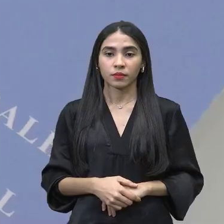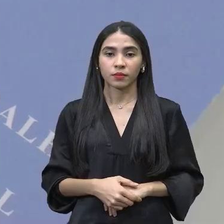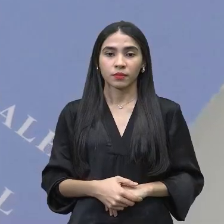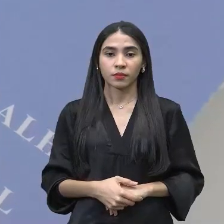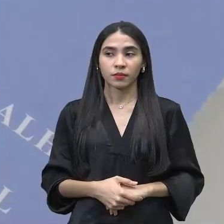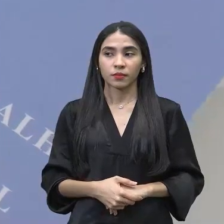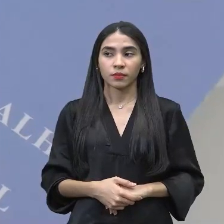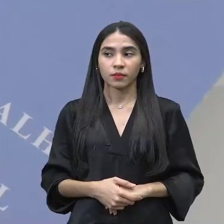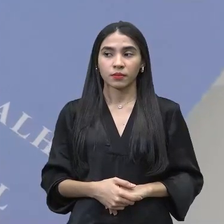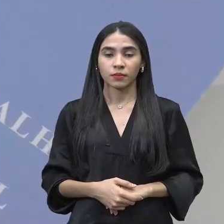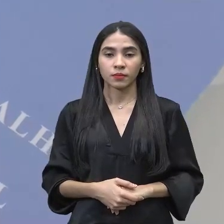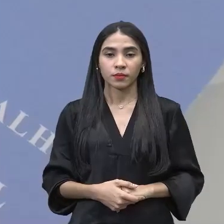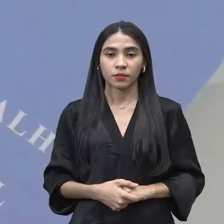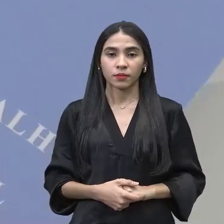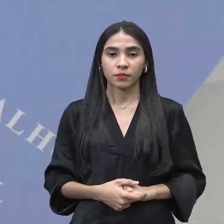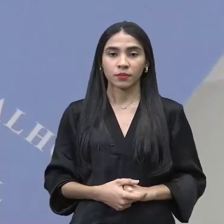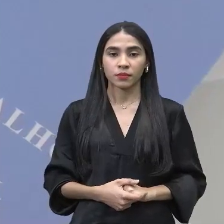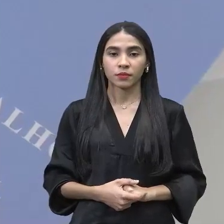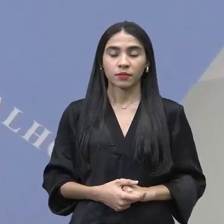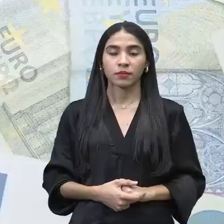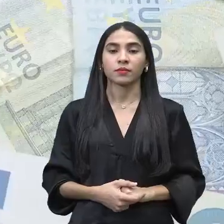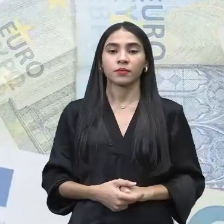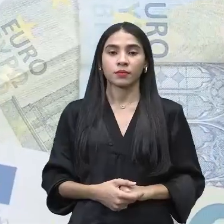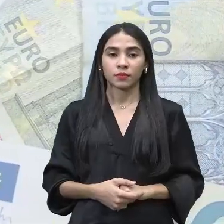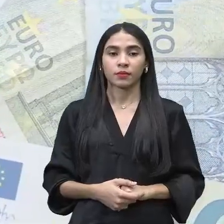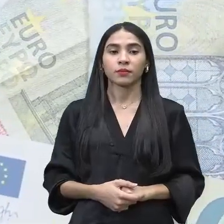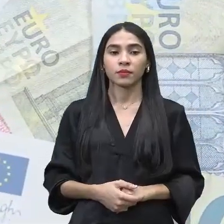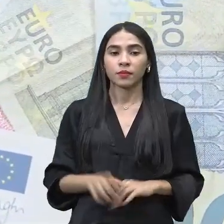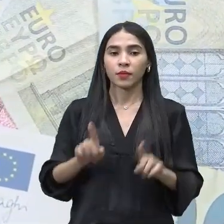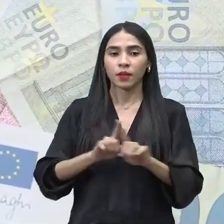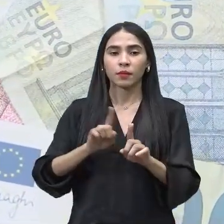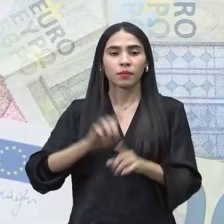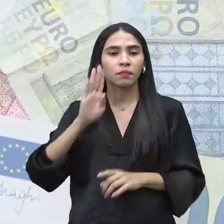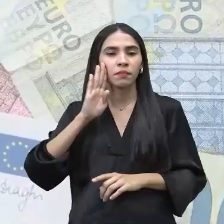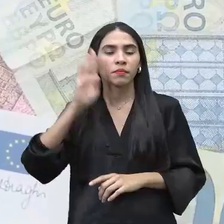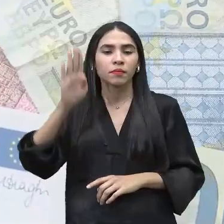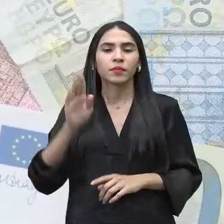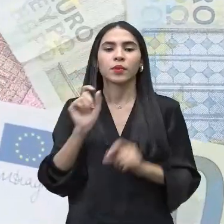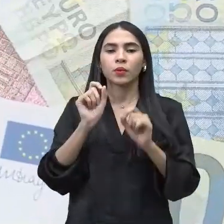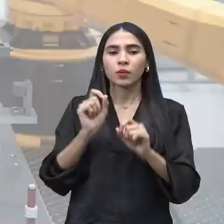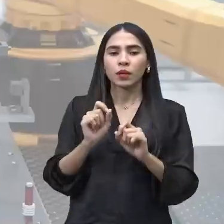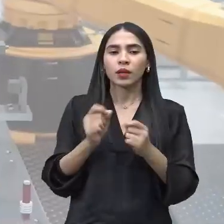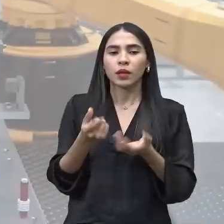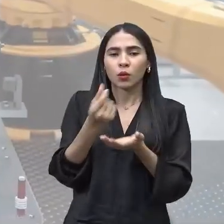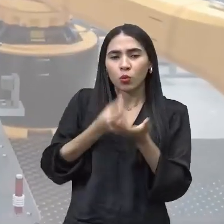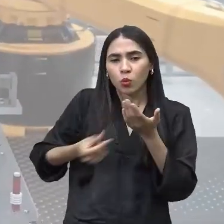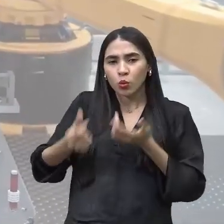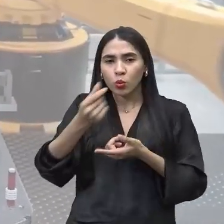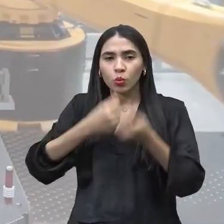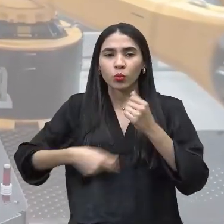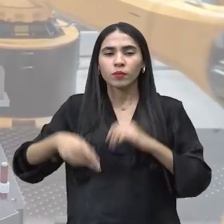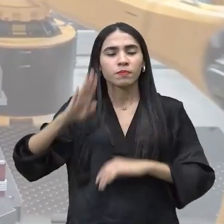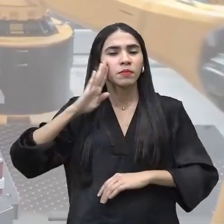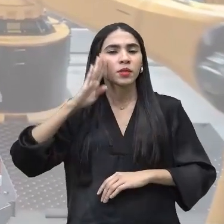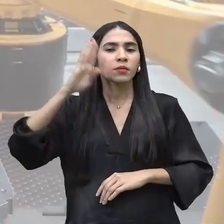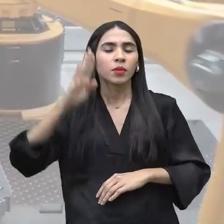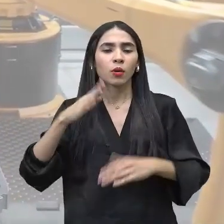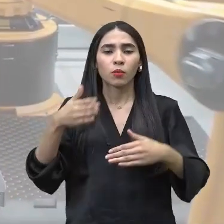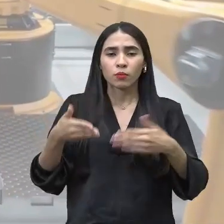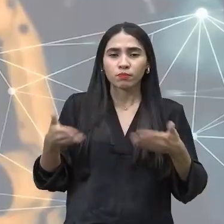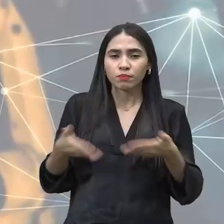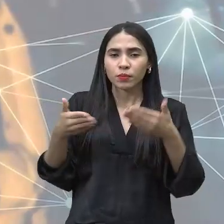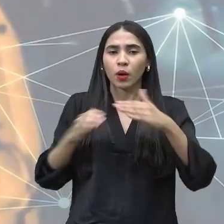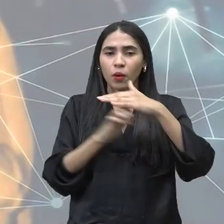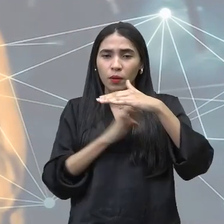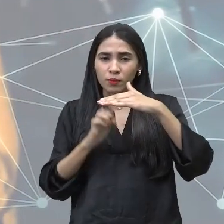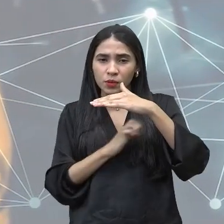produção e é movido pelo trabalho livre e assalariado. Fundamenta-se na busca incessante por lucros, obtidos primordialmente com a produção